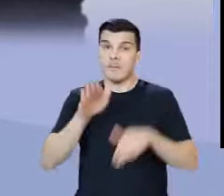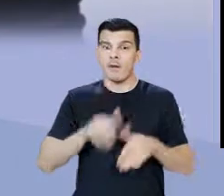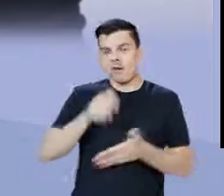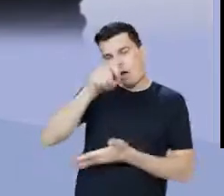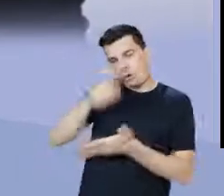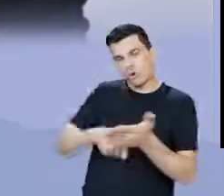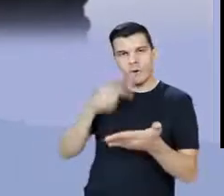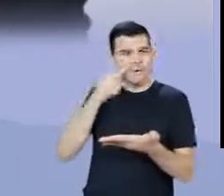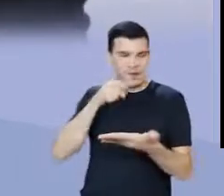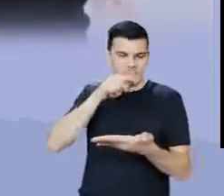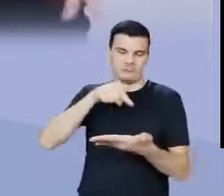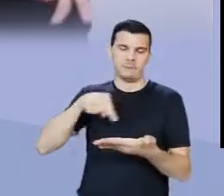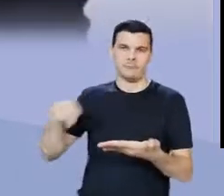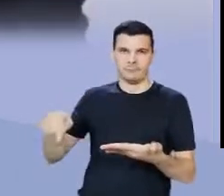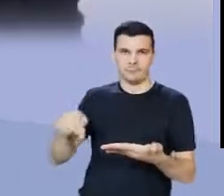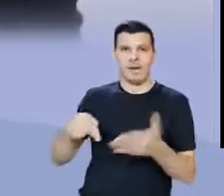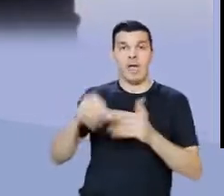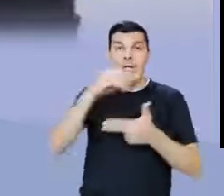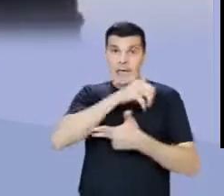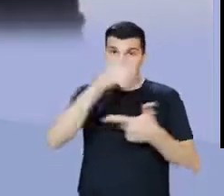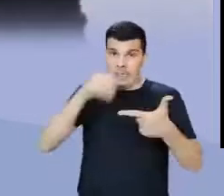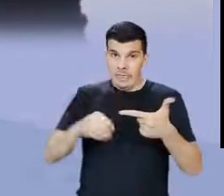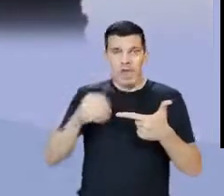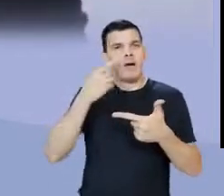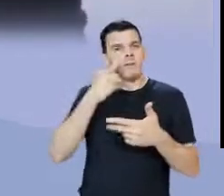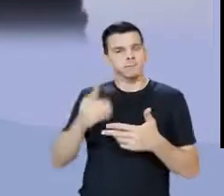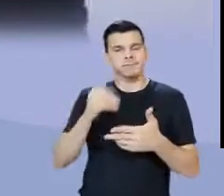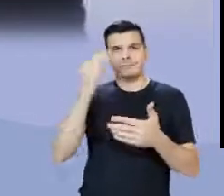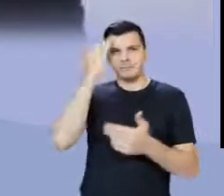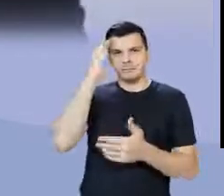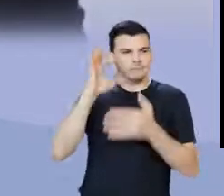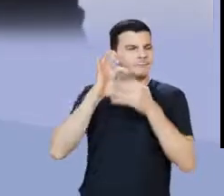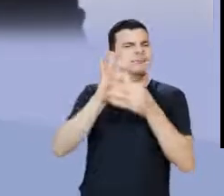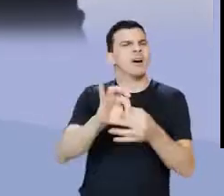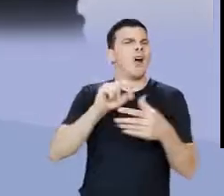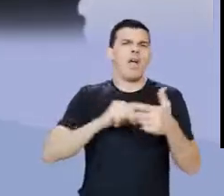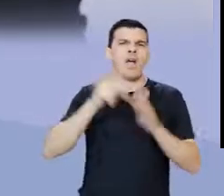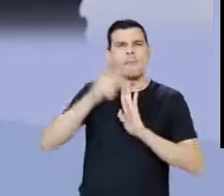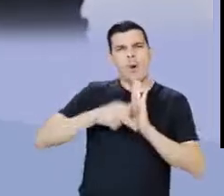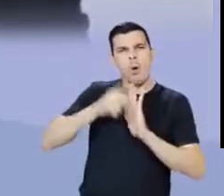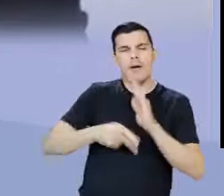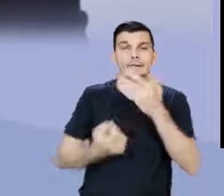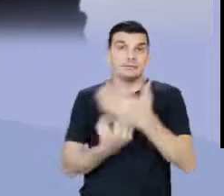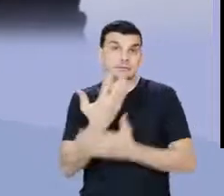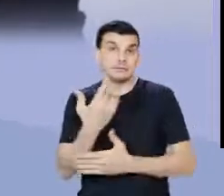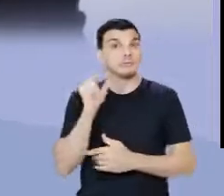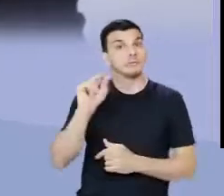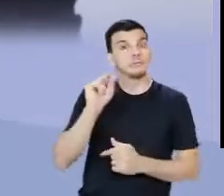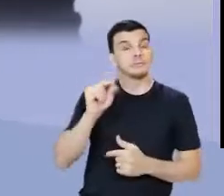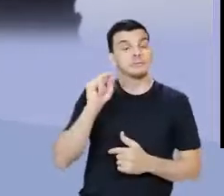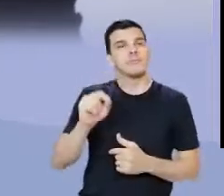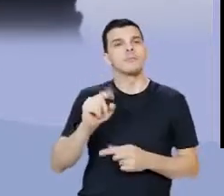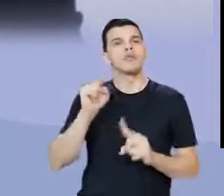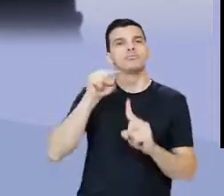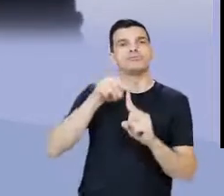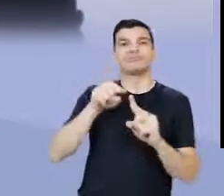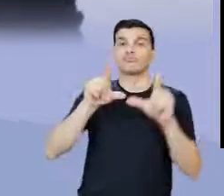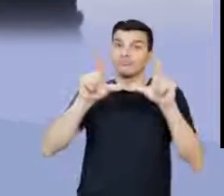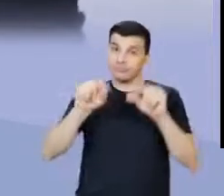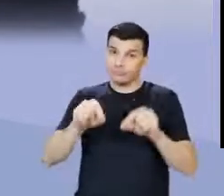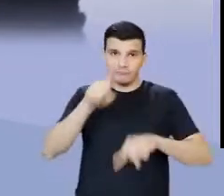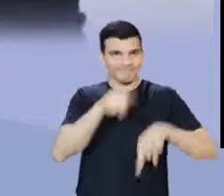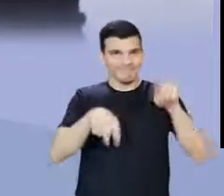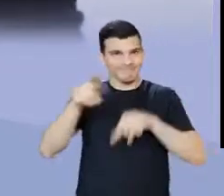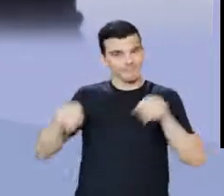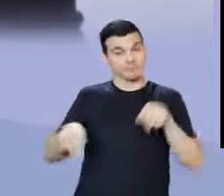vai depender muito do autor que você estudar. Para o nosso Enem, nós vamos entender que esses planos foram criados com o intuito de diminuir